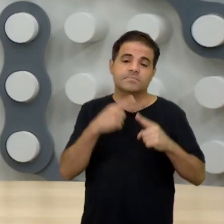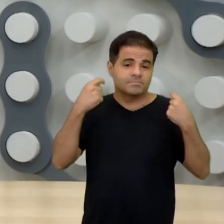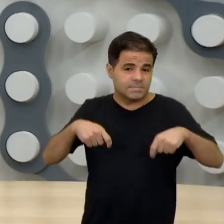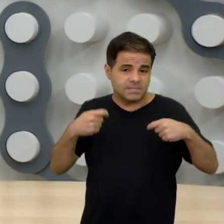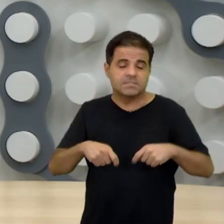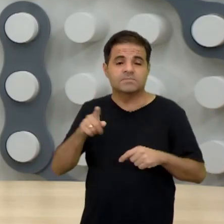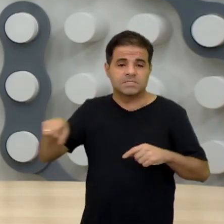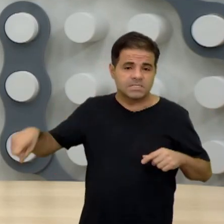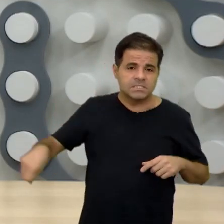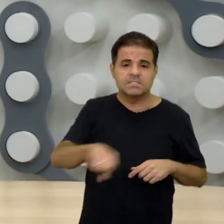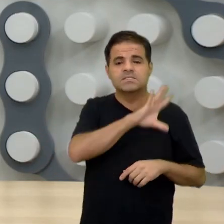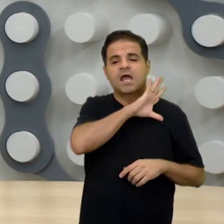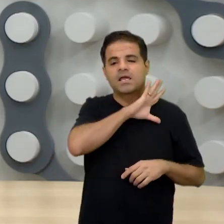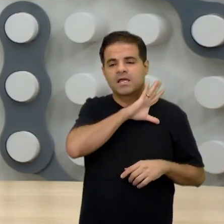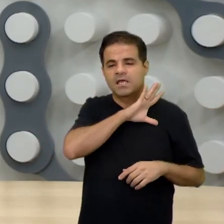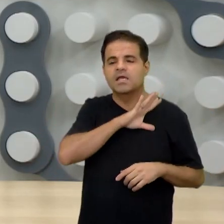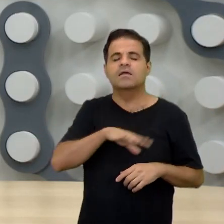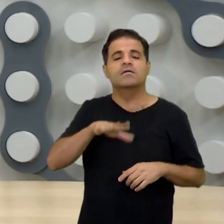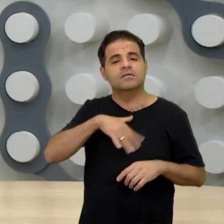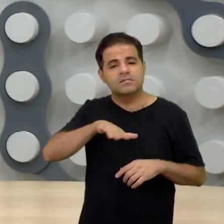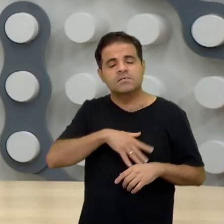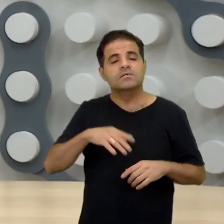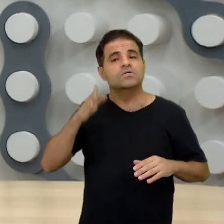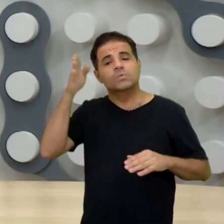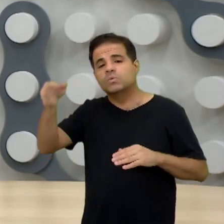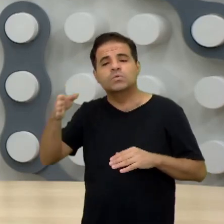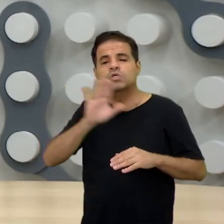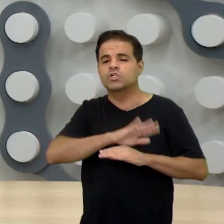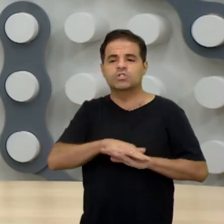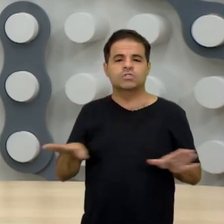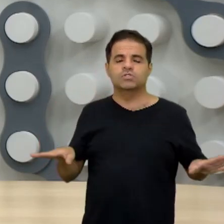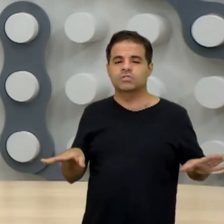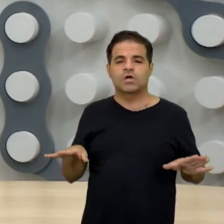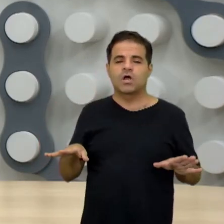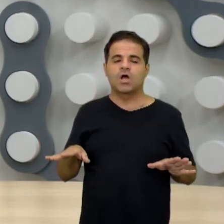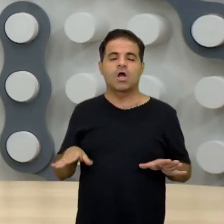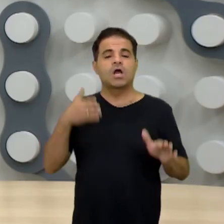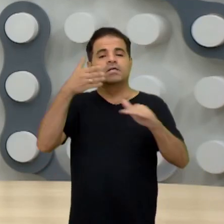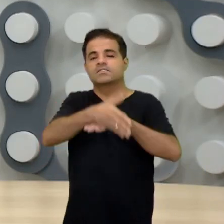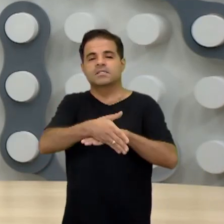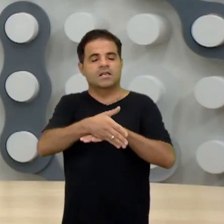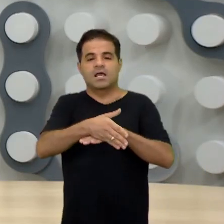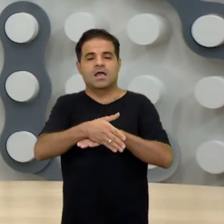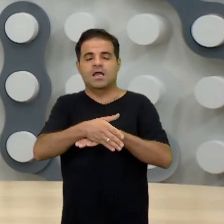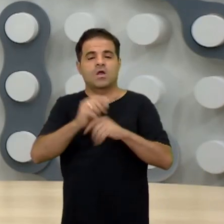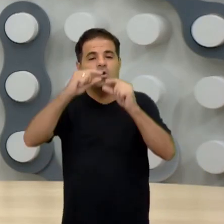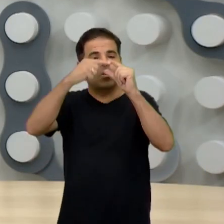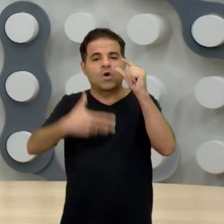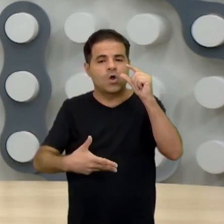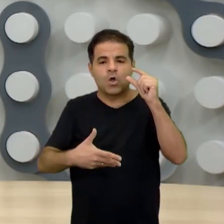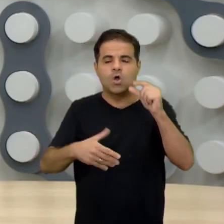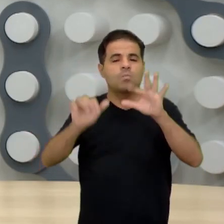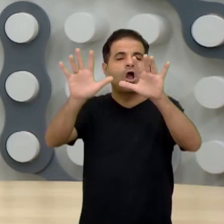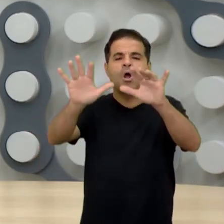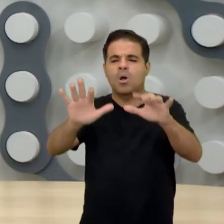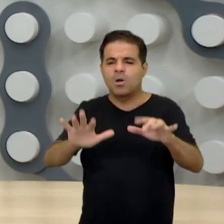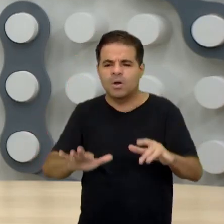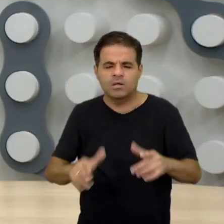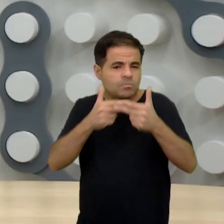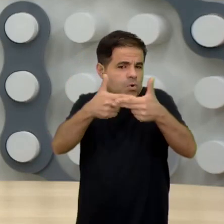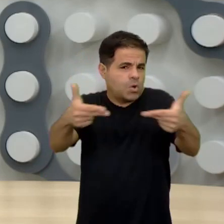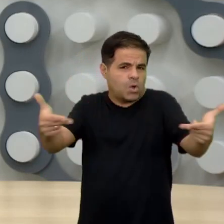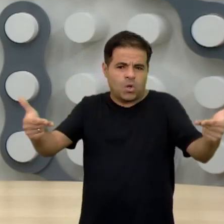você sair a campo, é preciso você... E não é só entrar no Google e digitar alguma